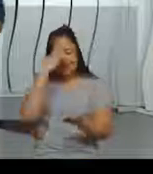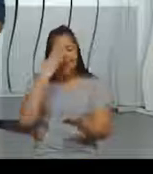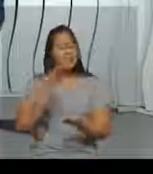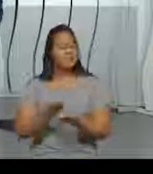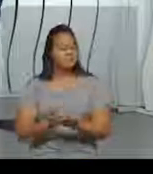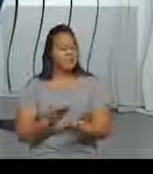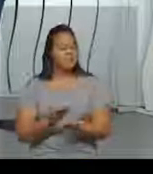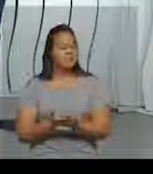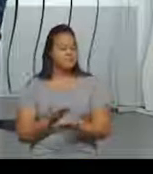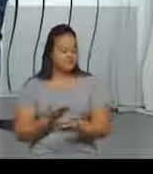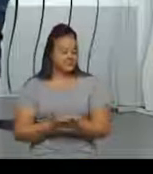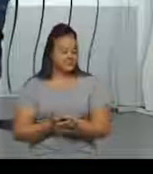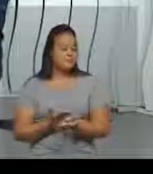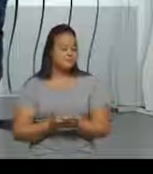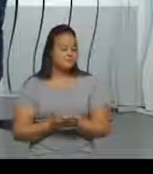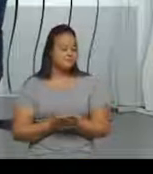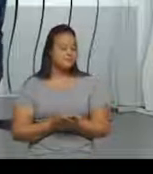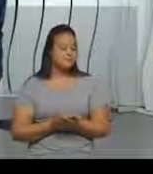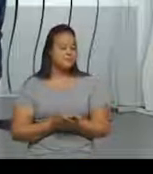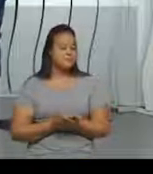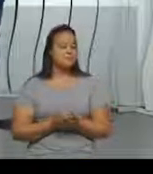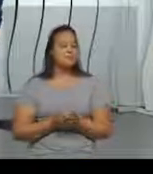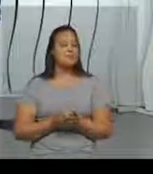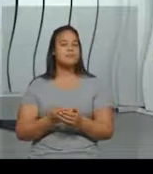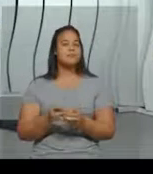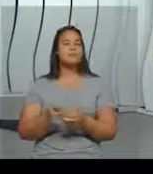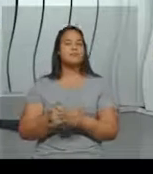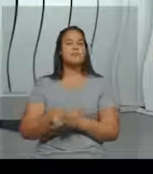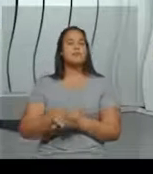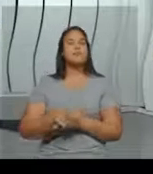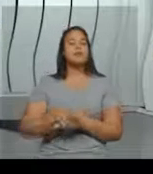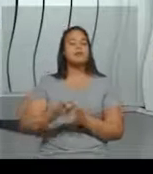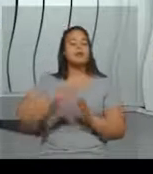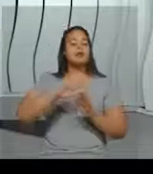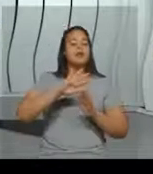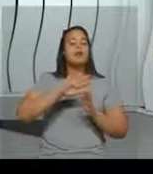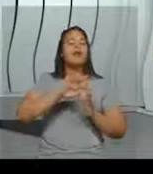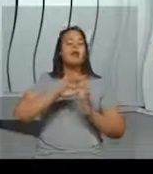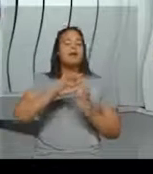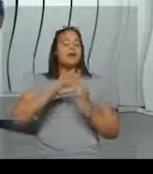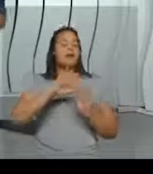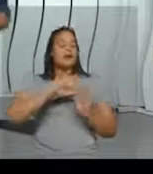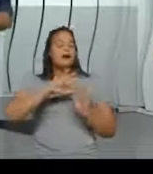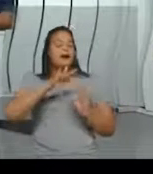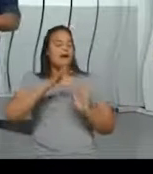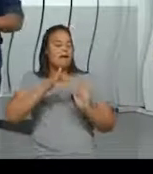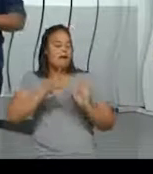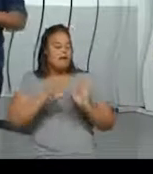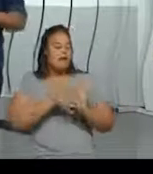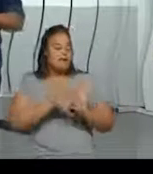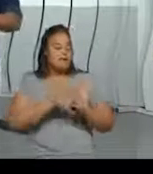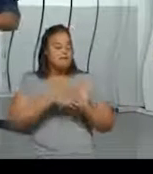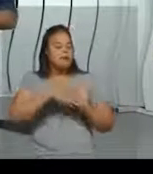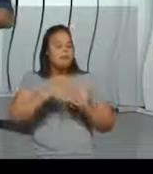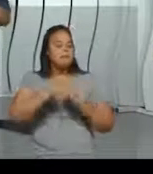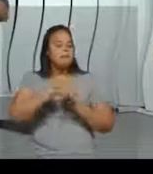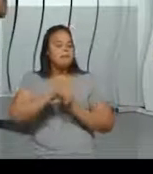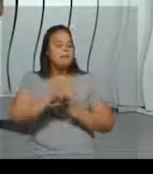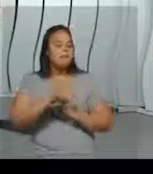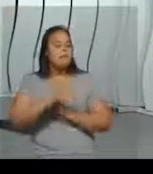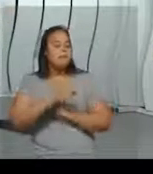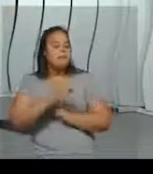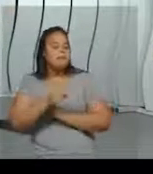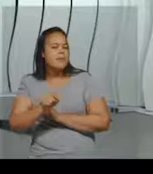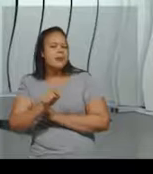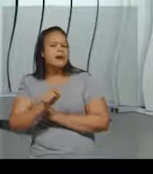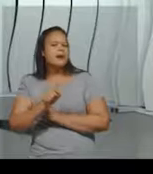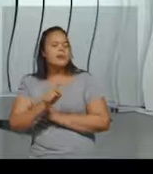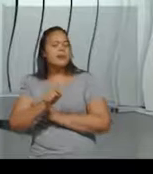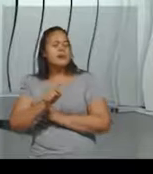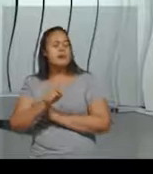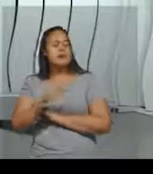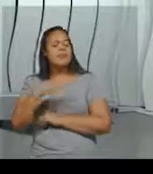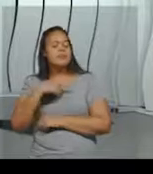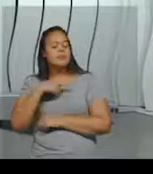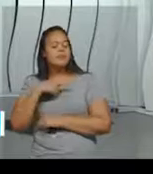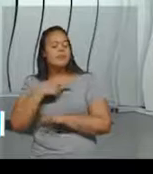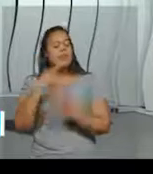tá? O Carta Mãe África, né, do Gog com a Ellen Oléria, é um rap que vai